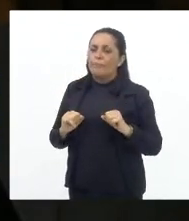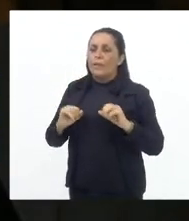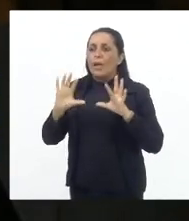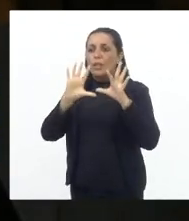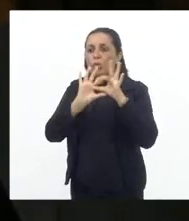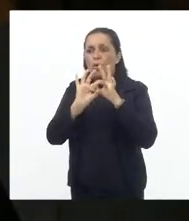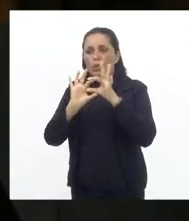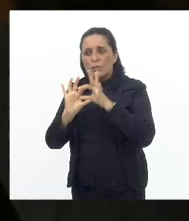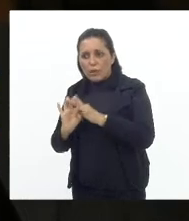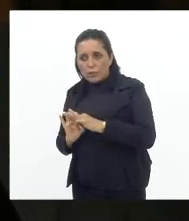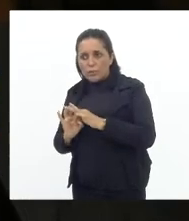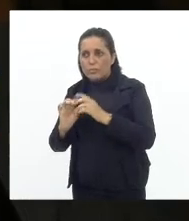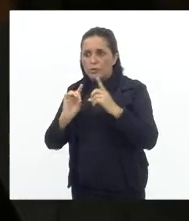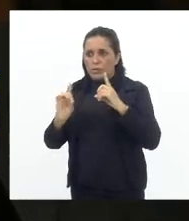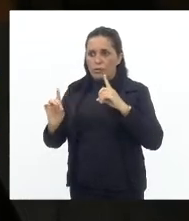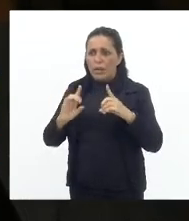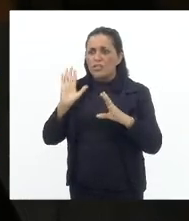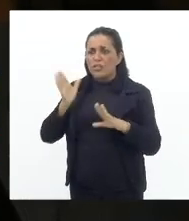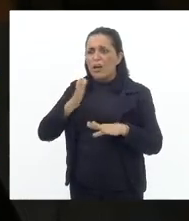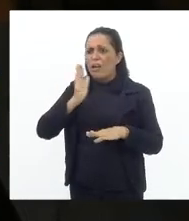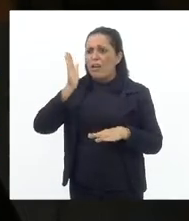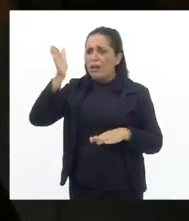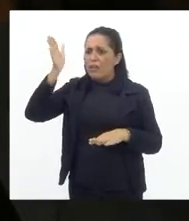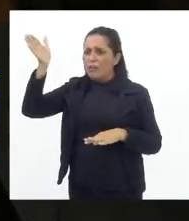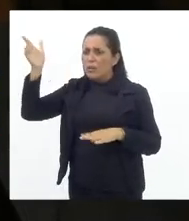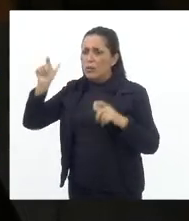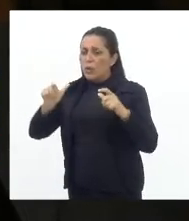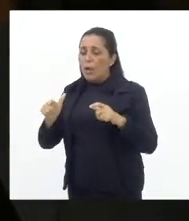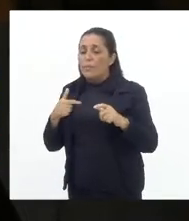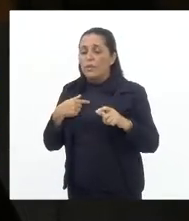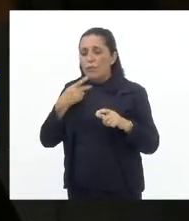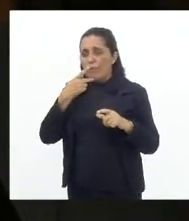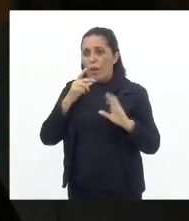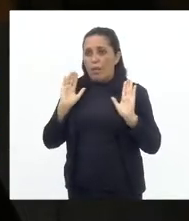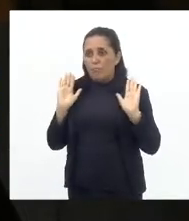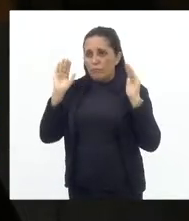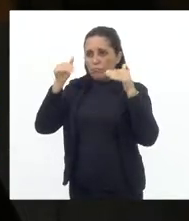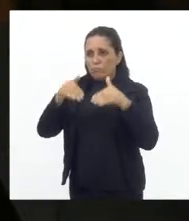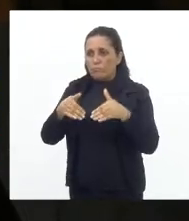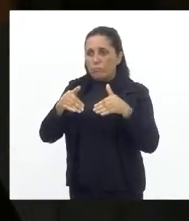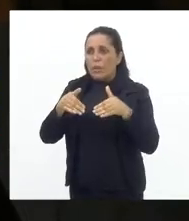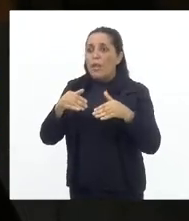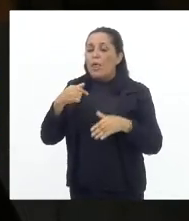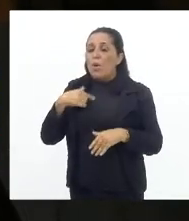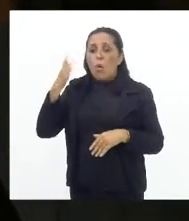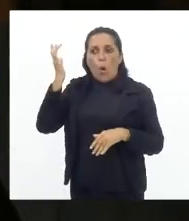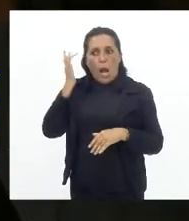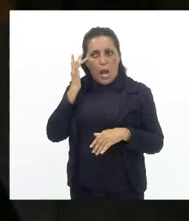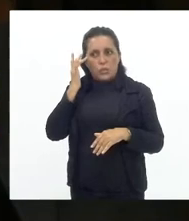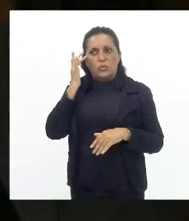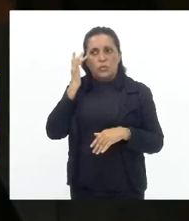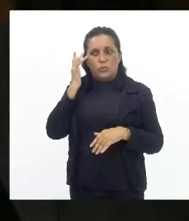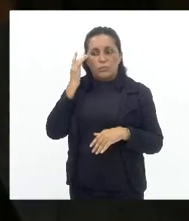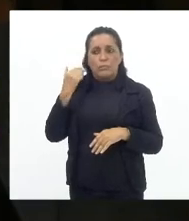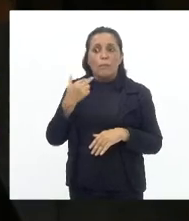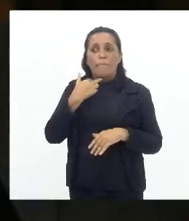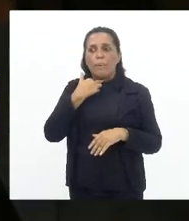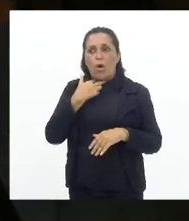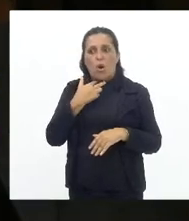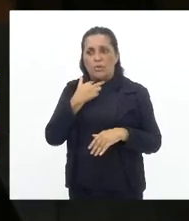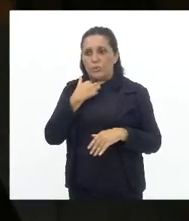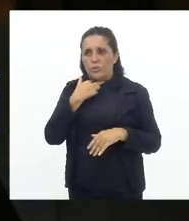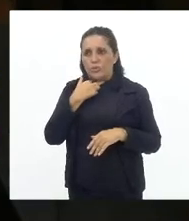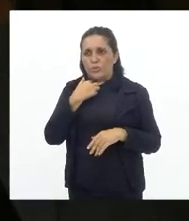deste debate que eu não quero fazer aqui agora tenho feito em muitos lugares mas eu quero pegar um eixo específico Eu só acho que a corda não pode